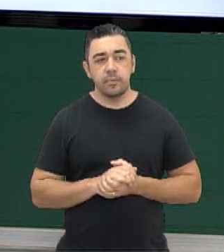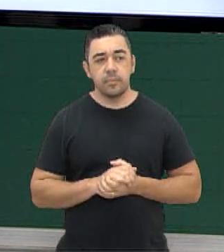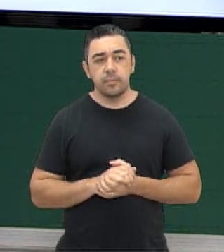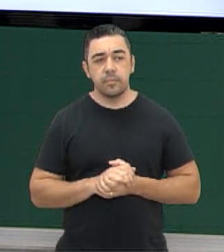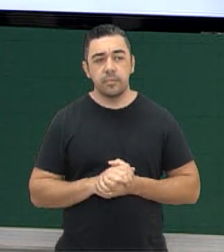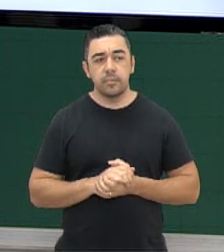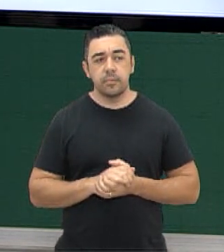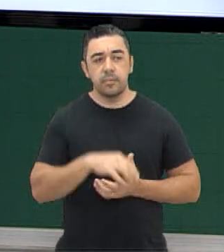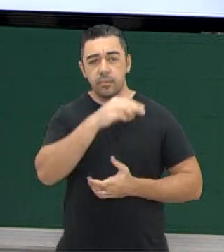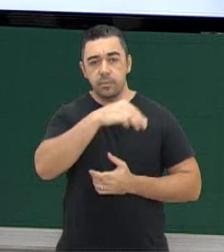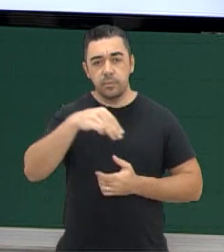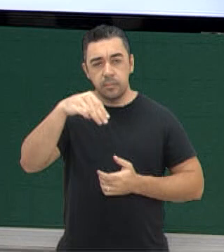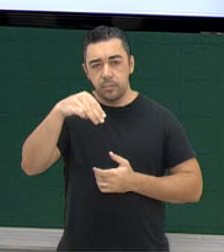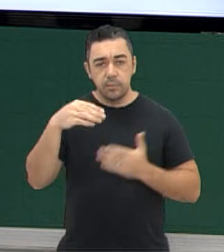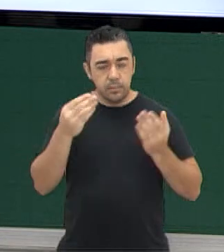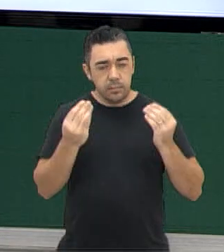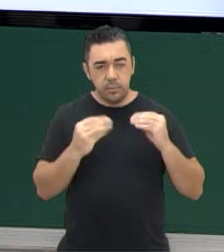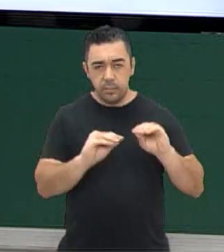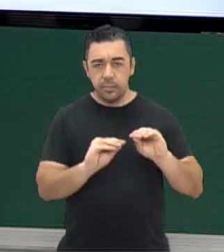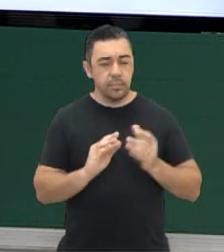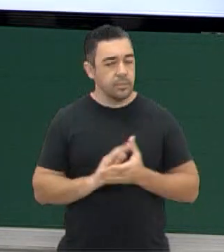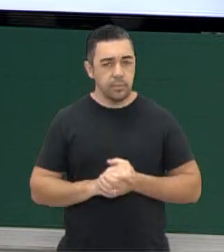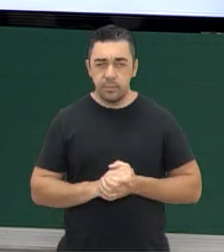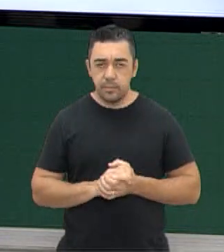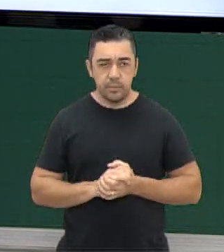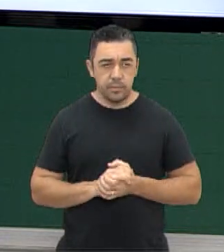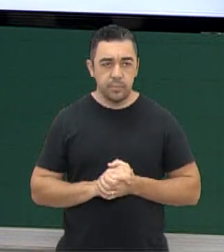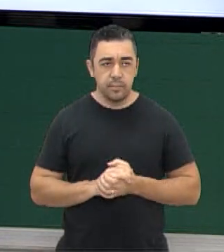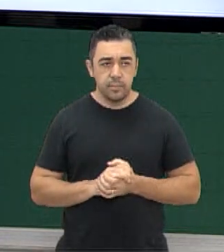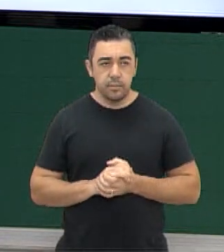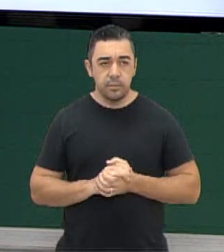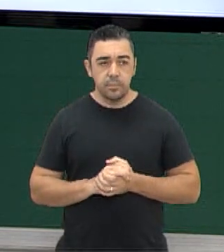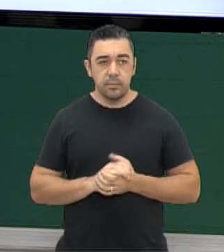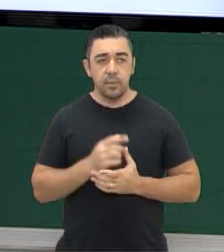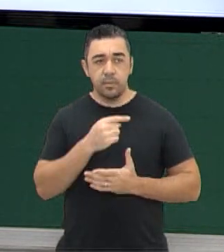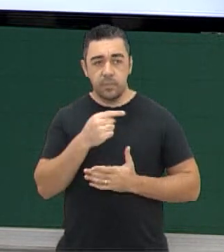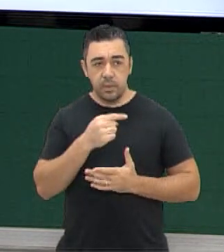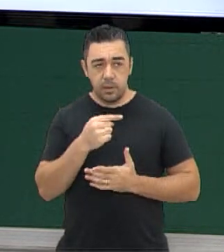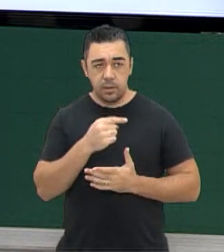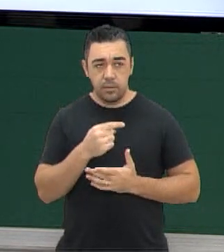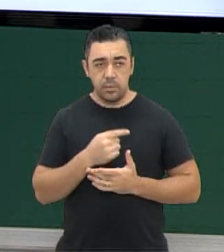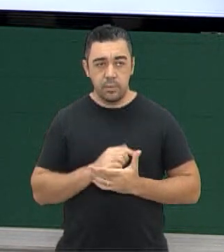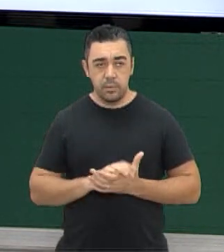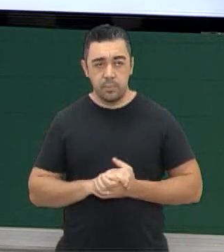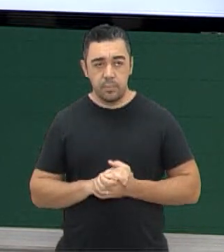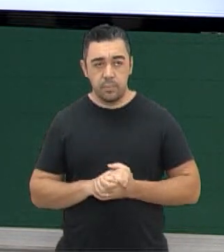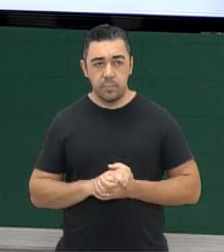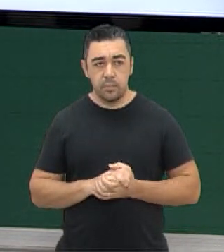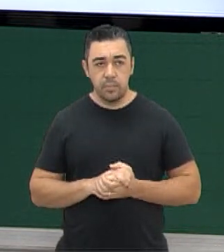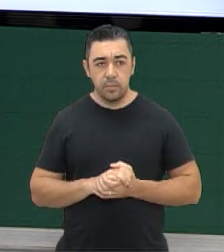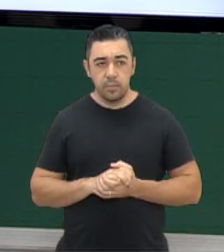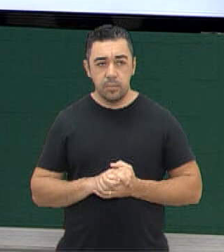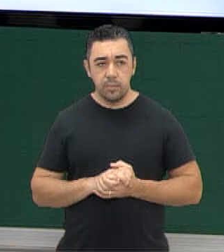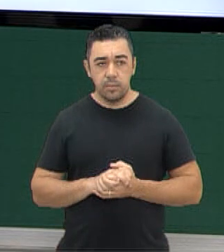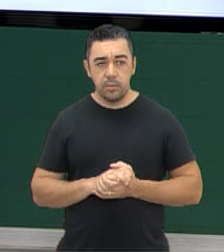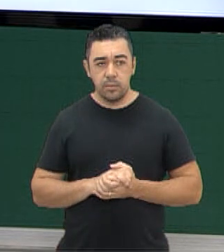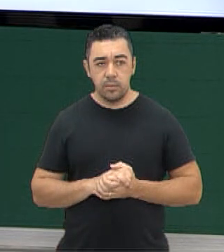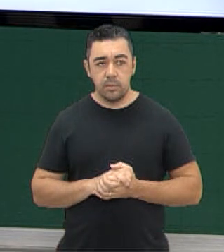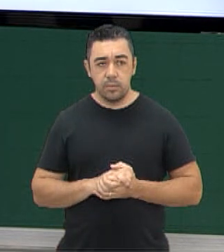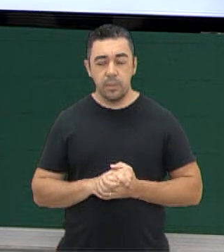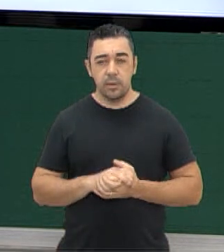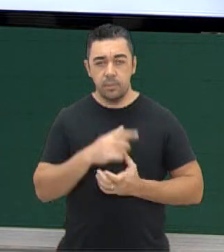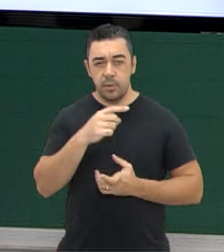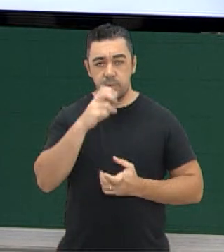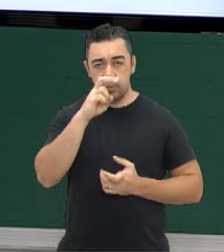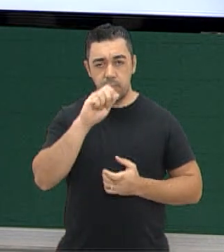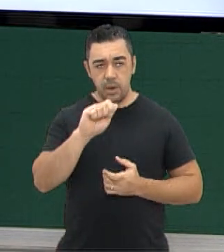cubo. M vezes o 1 que está aqui, m. Menos esse vezes o outro lá. Menos 5a